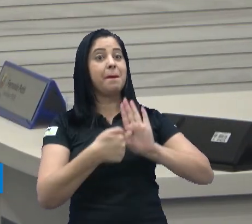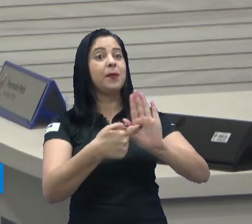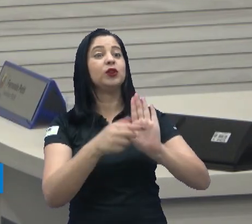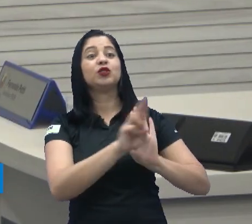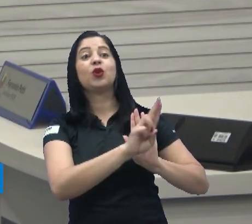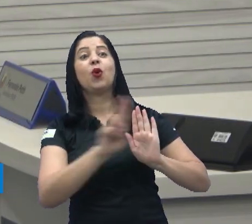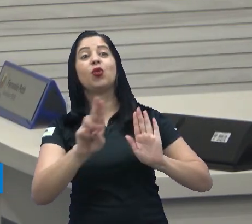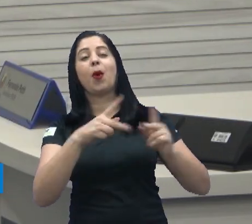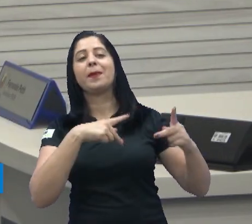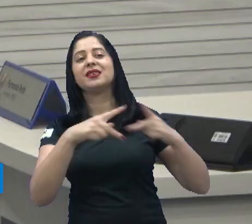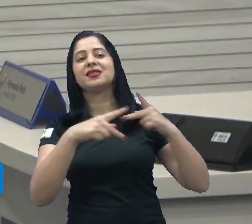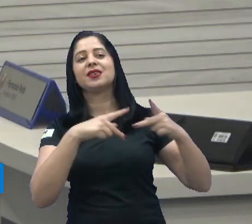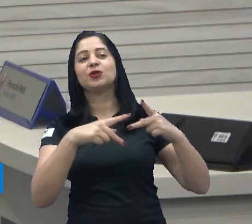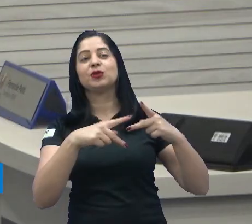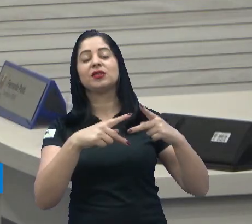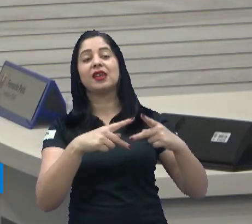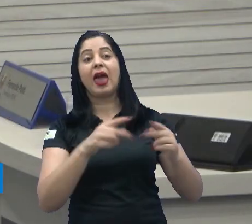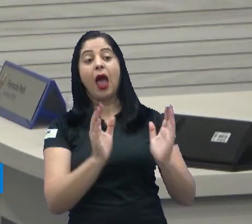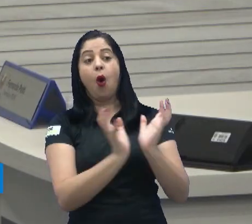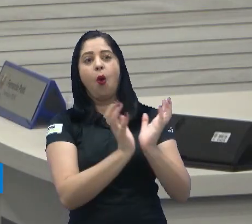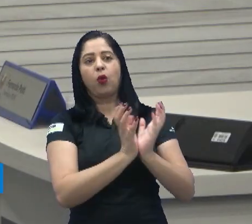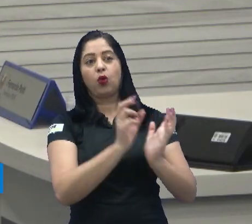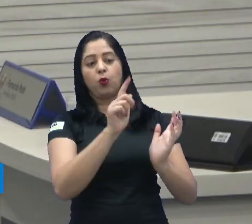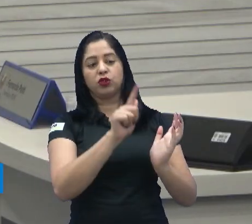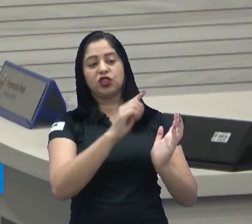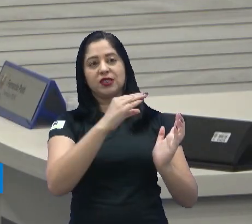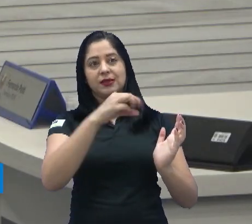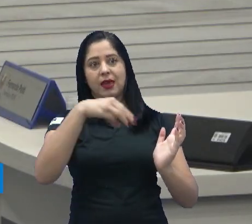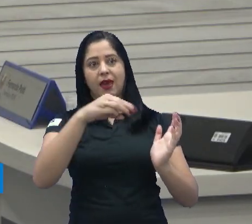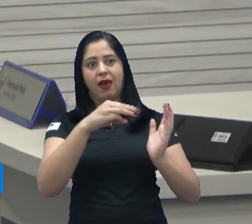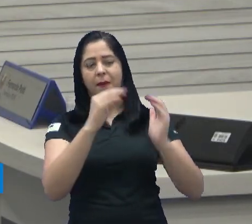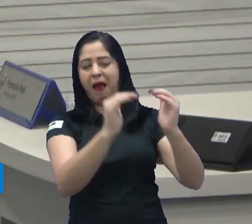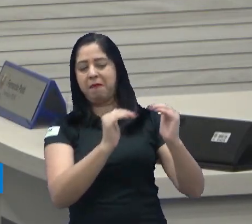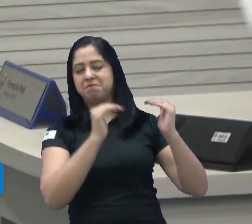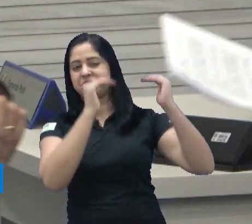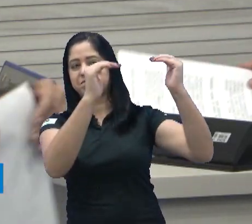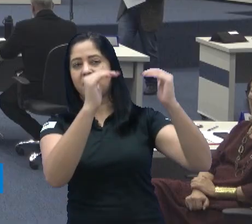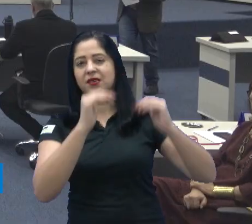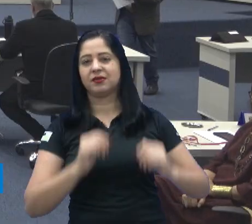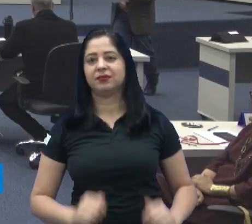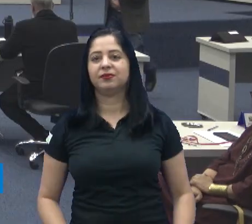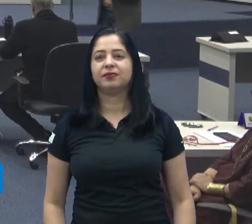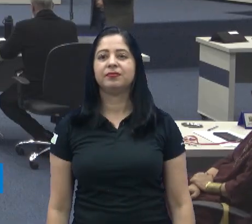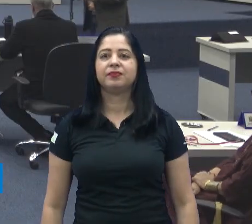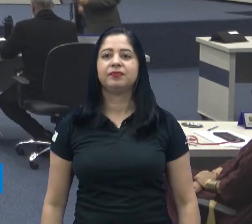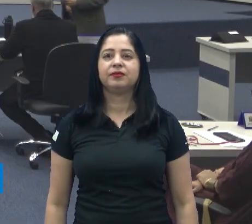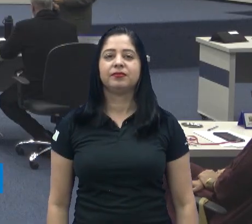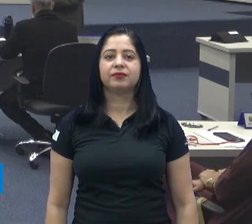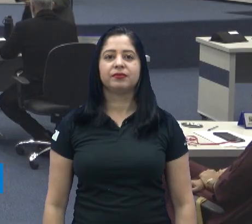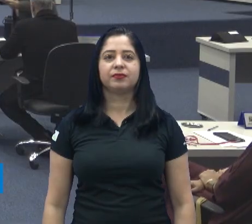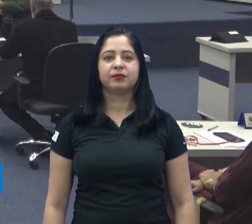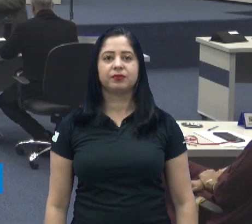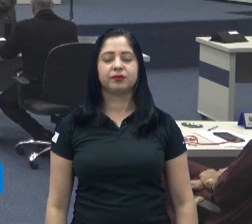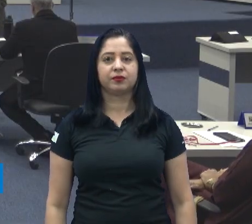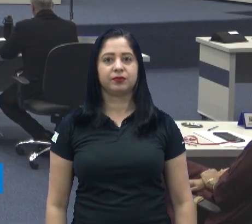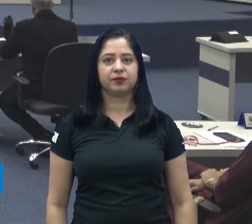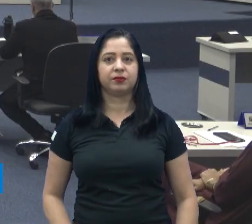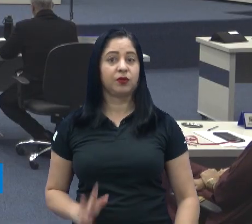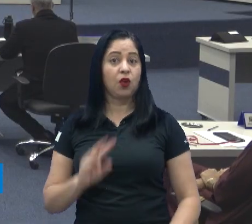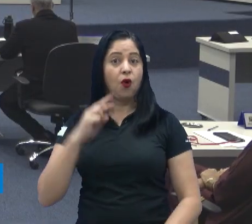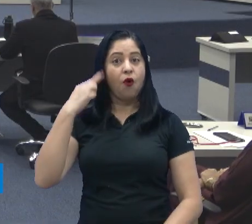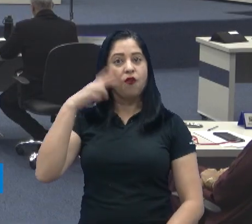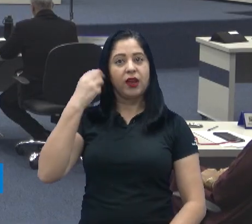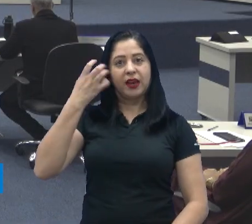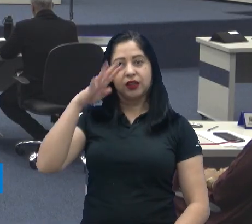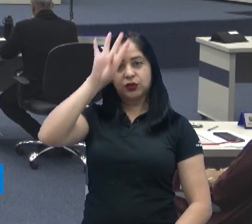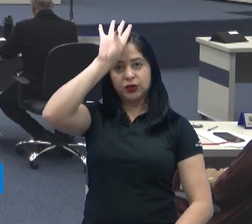de São José dos Campos nessa edição lá no Rio de Janeiro. Obrigado, senhor presidente. Com a palavra, o vereador Sena,